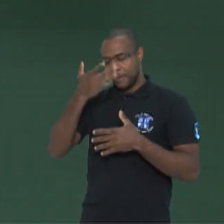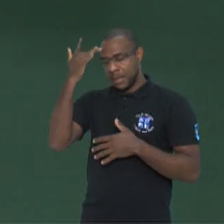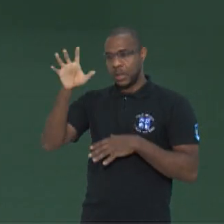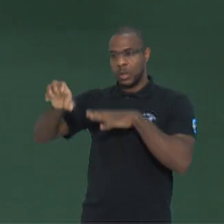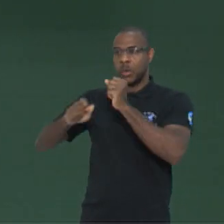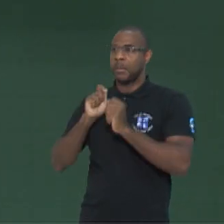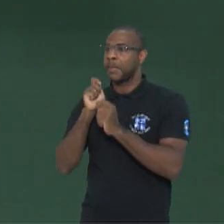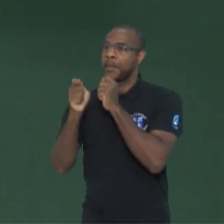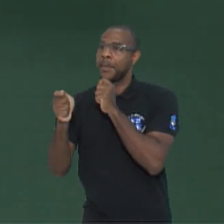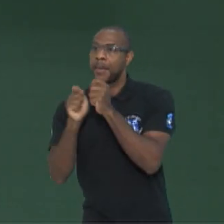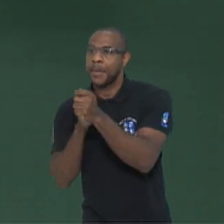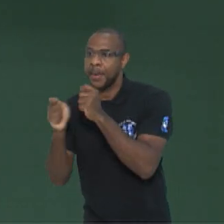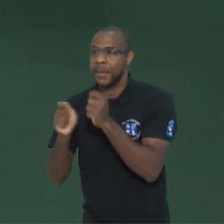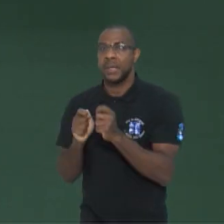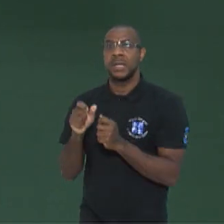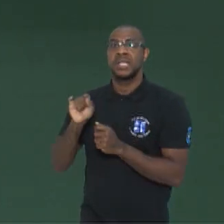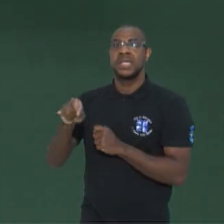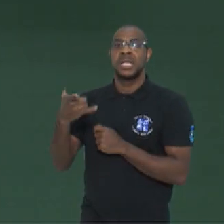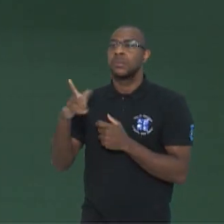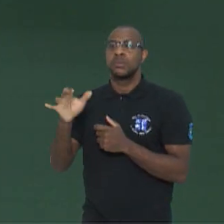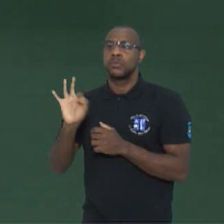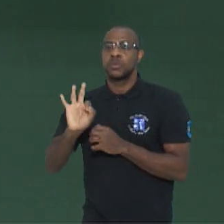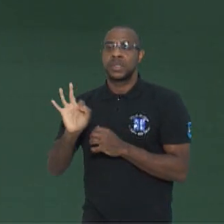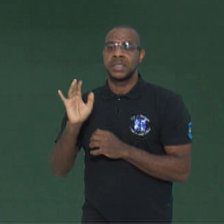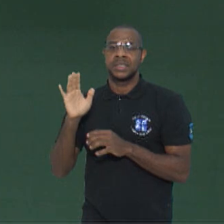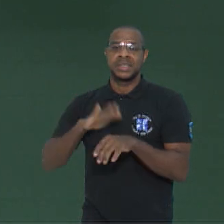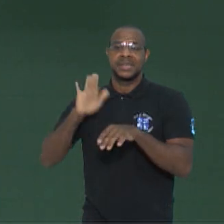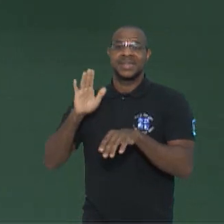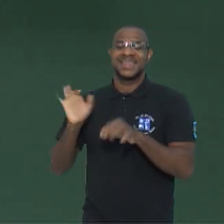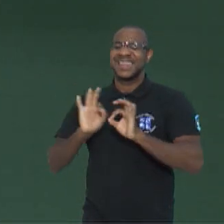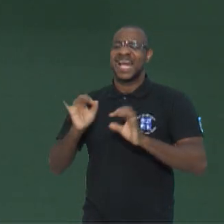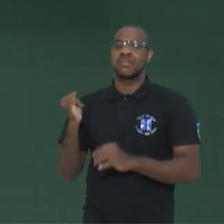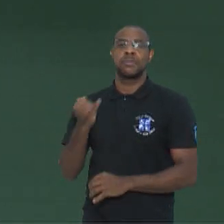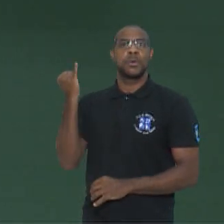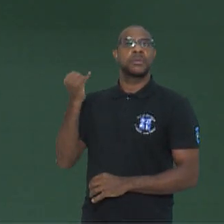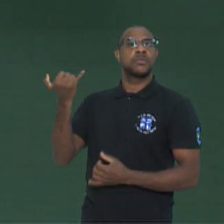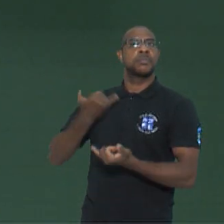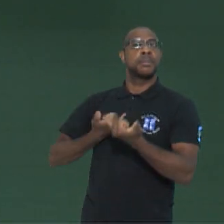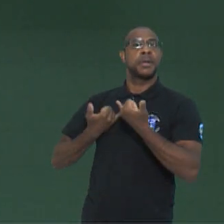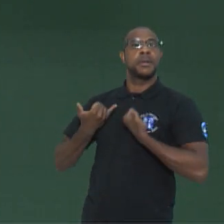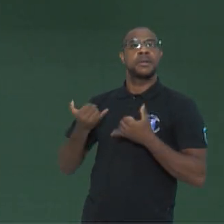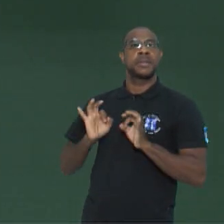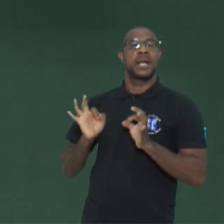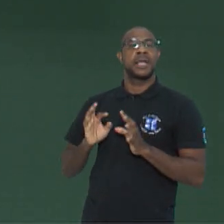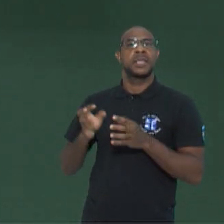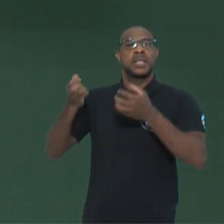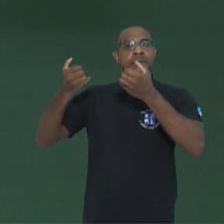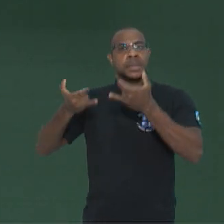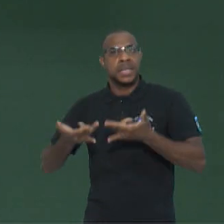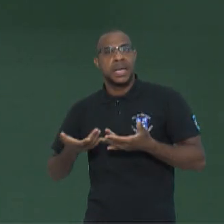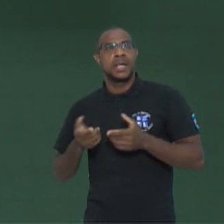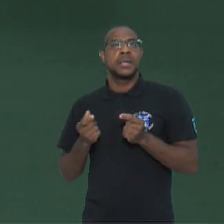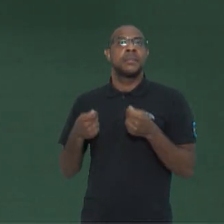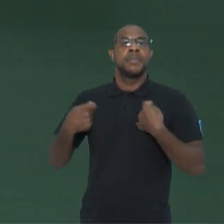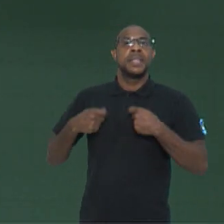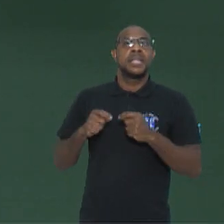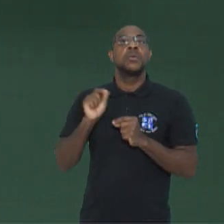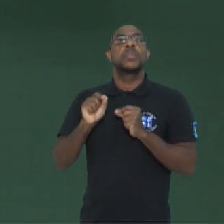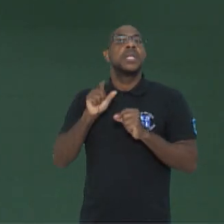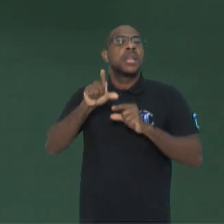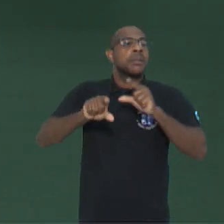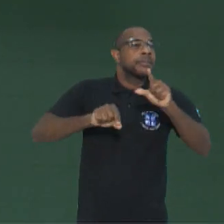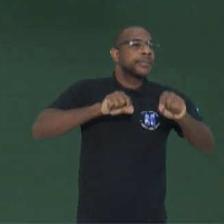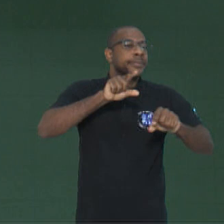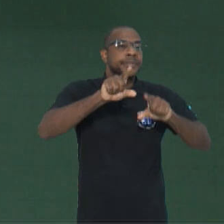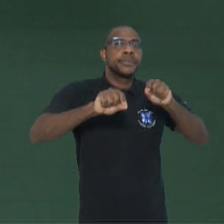e entrevistar se ela não tem nada de muito importante para me contar sobre aquilo. Então eu tenho que